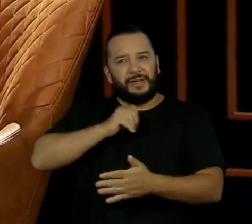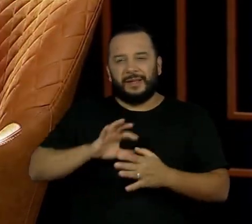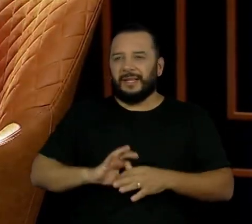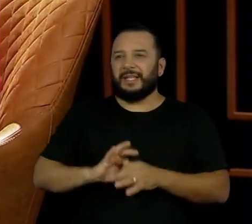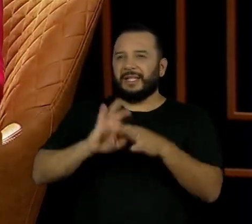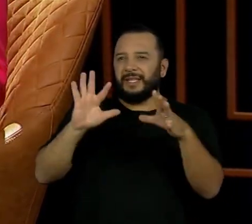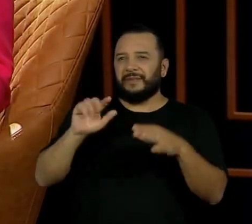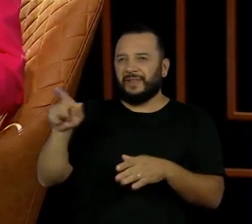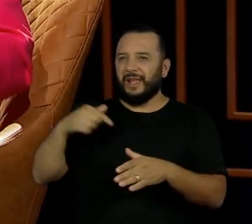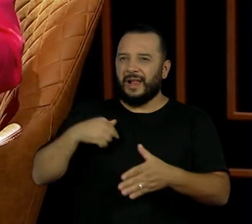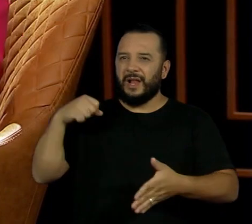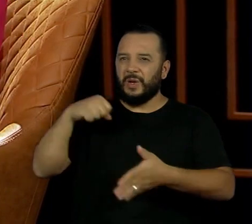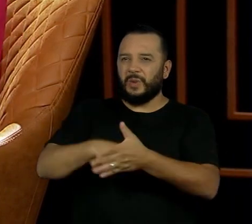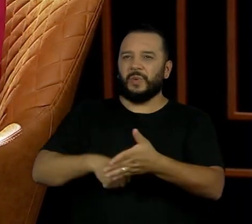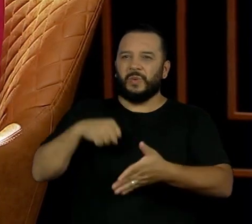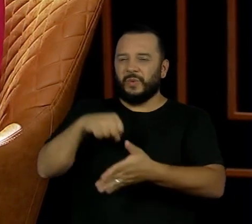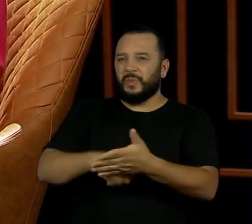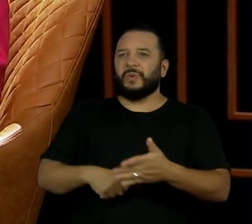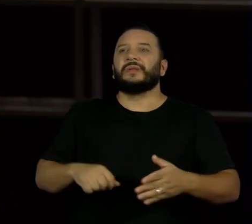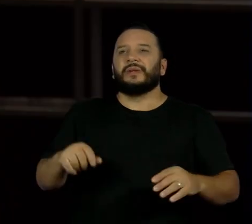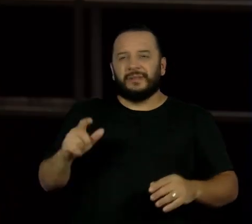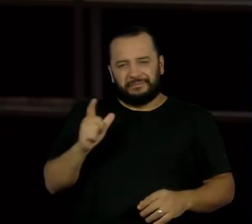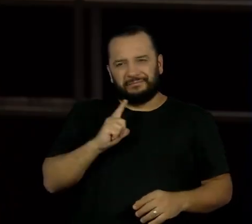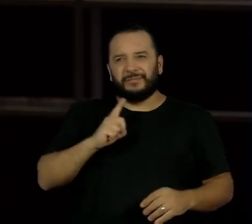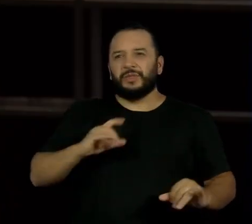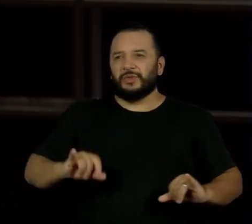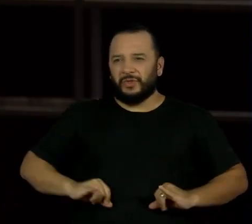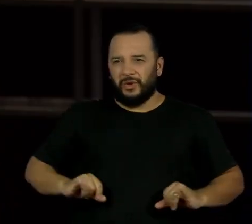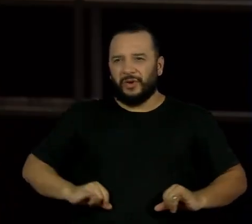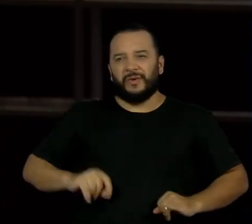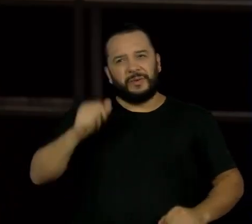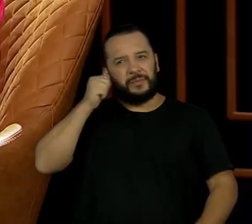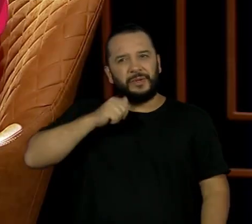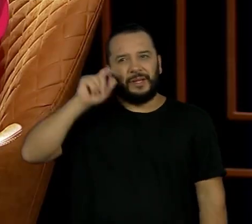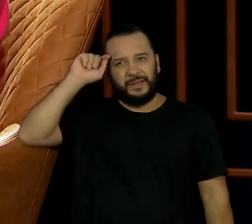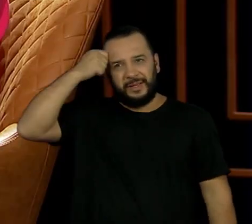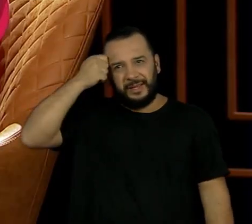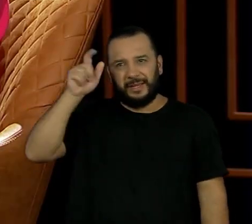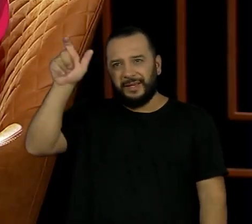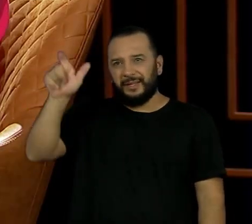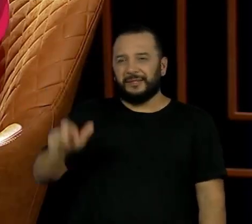que luta, que sofre, né? Uma mulher negra,